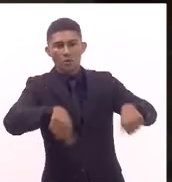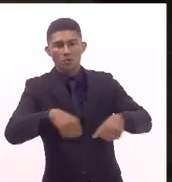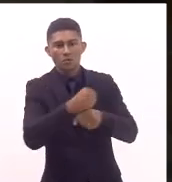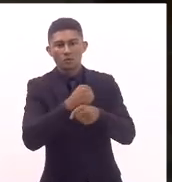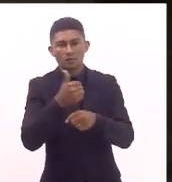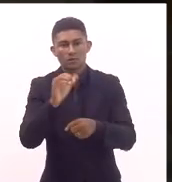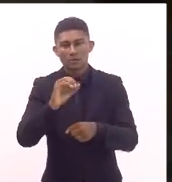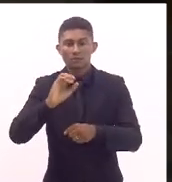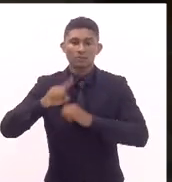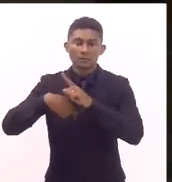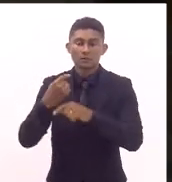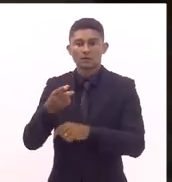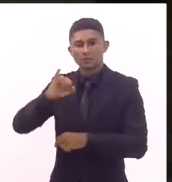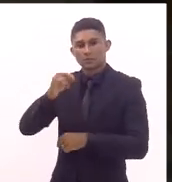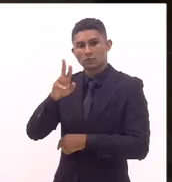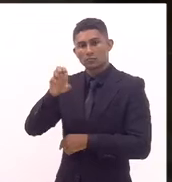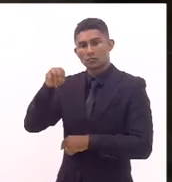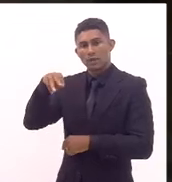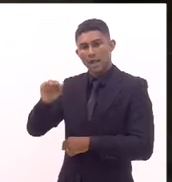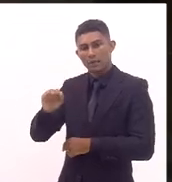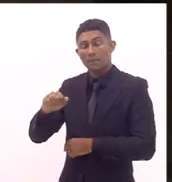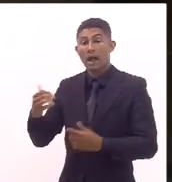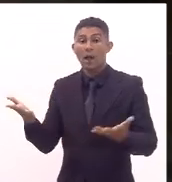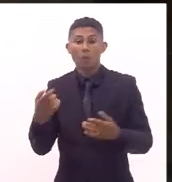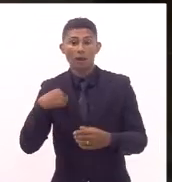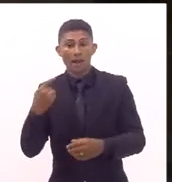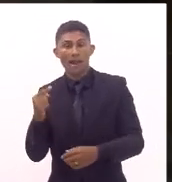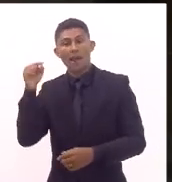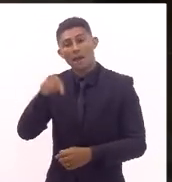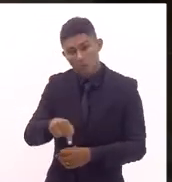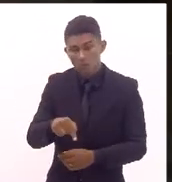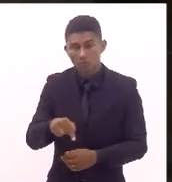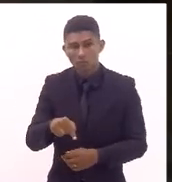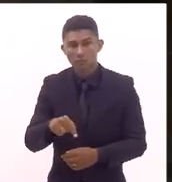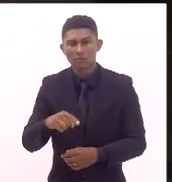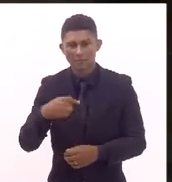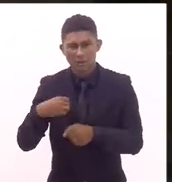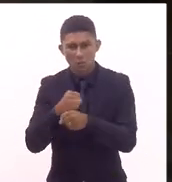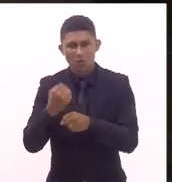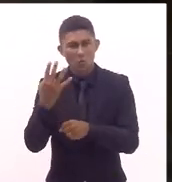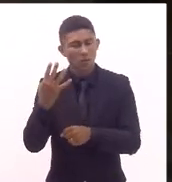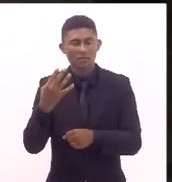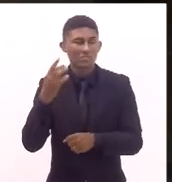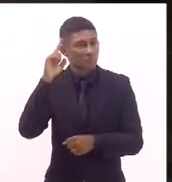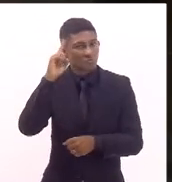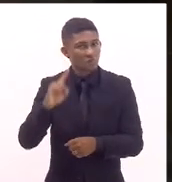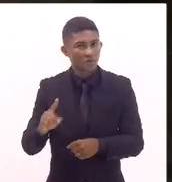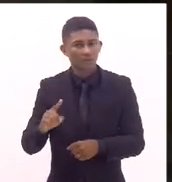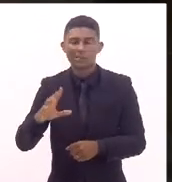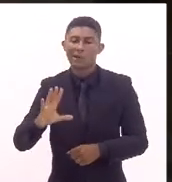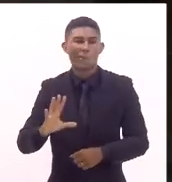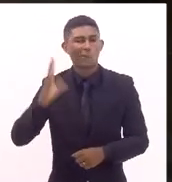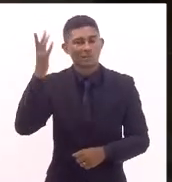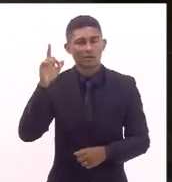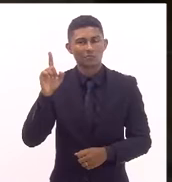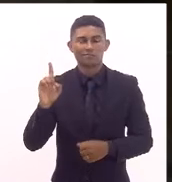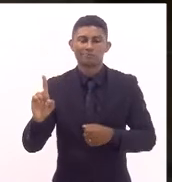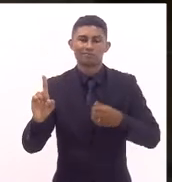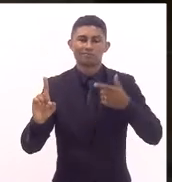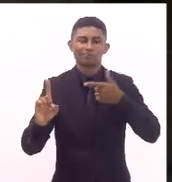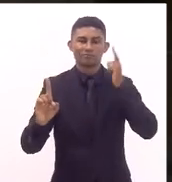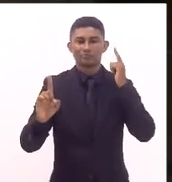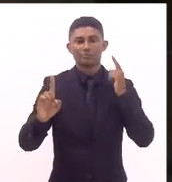depois chegou a Jurema 16 anos depois cheguei eu e não sei se fico mais quatro anos não ficou nem mais quatro horas que ela foi assassinada